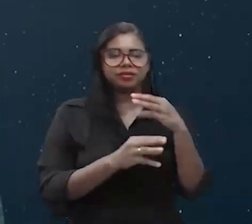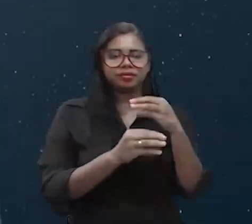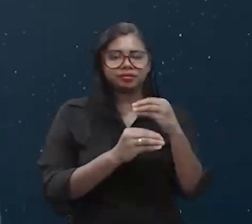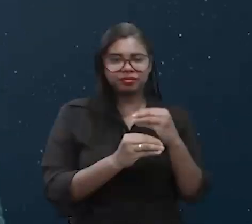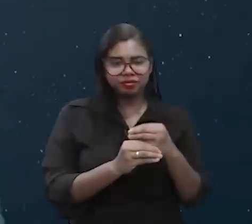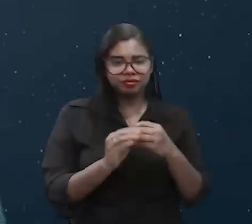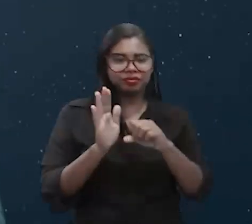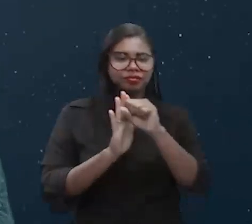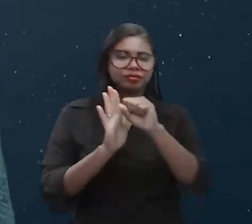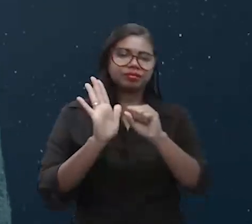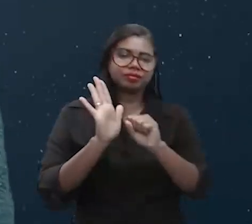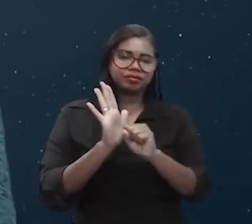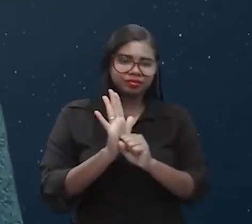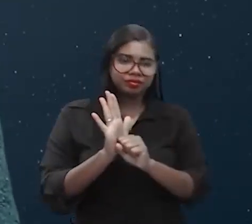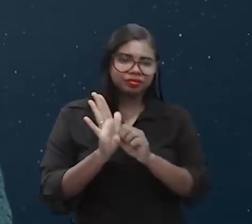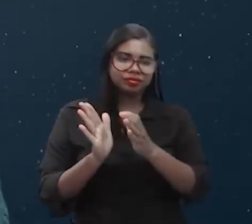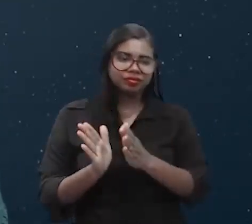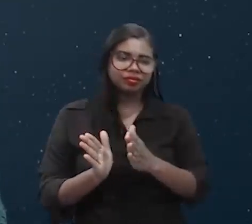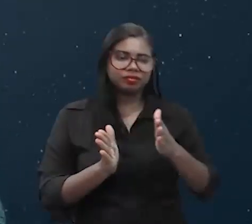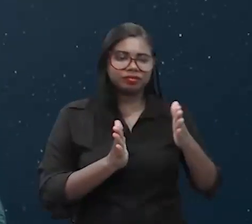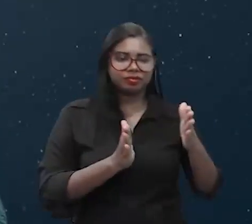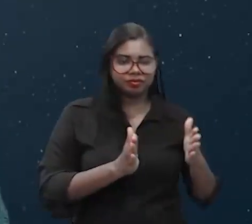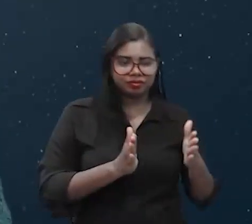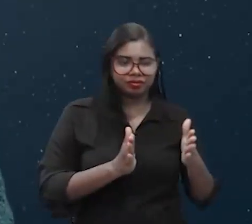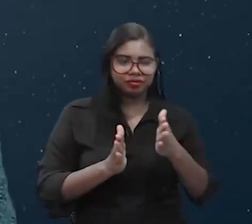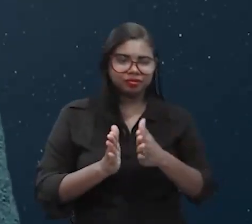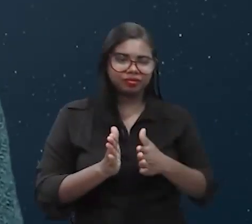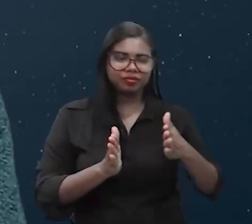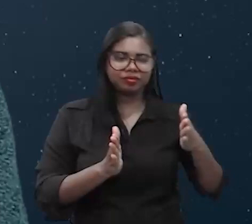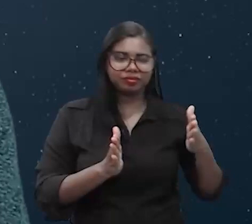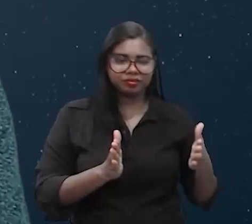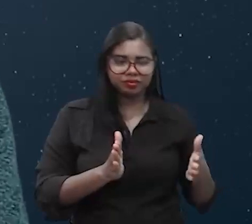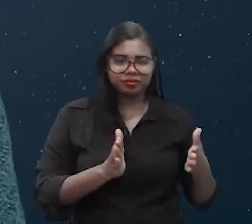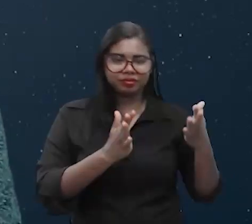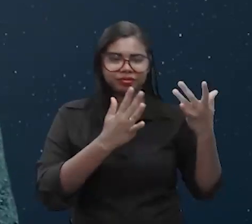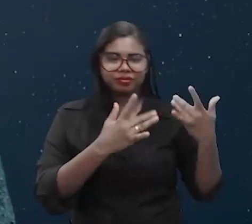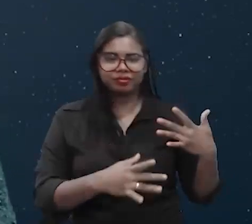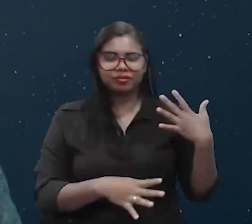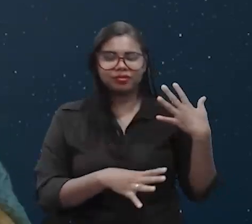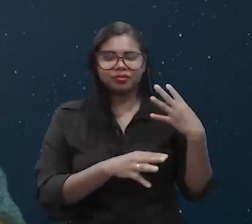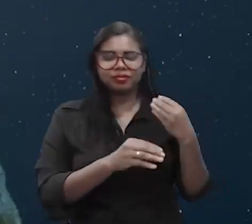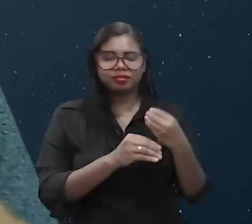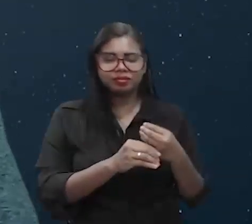do período que eu falei agora, desse secretismo, dessa